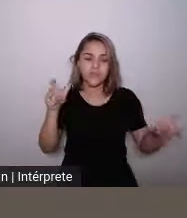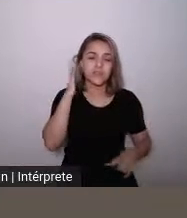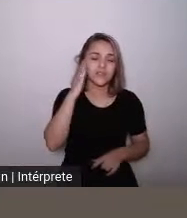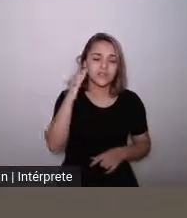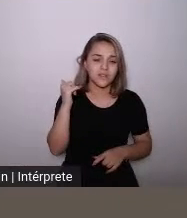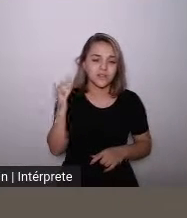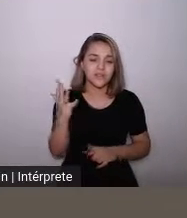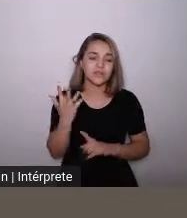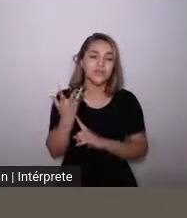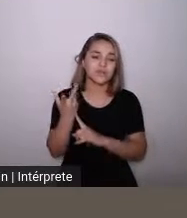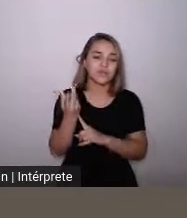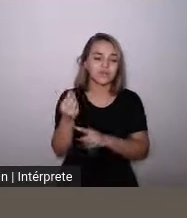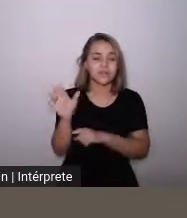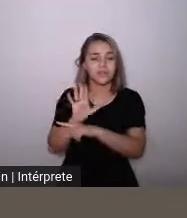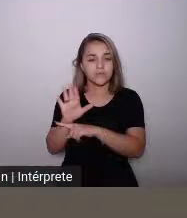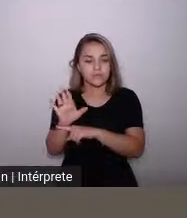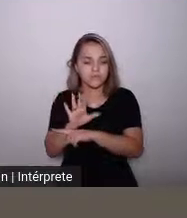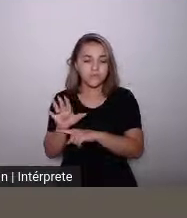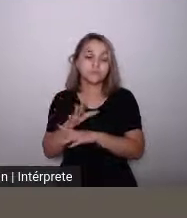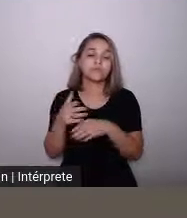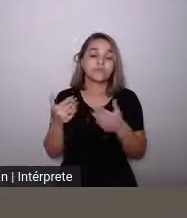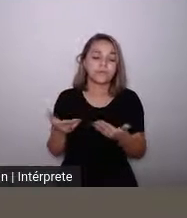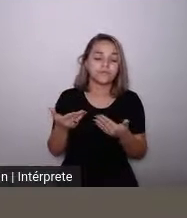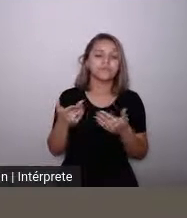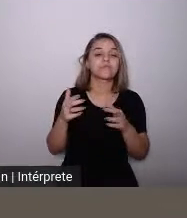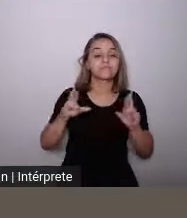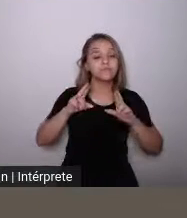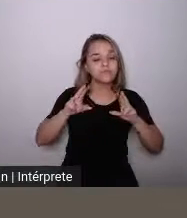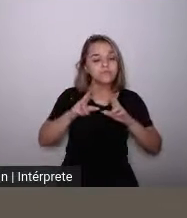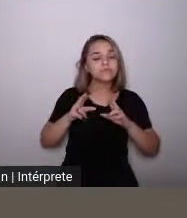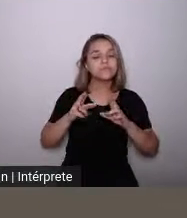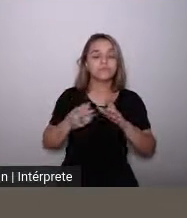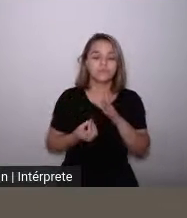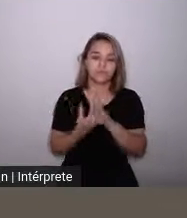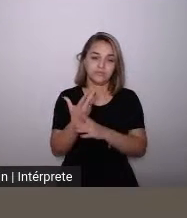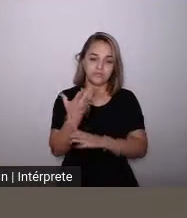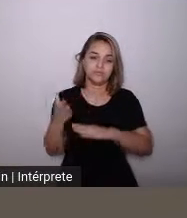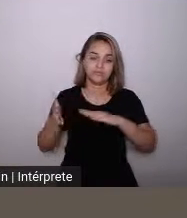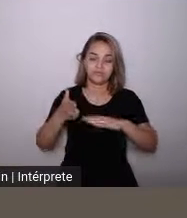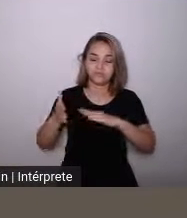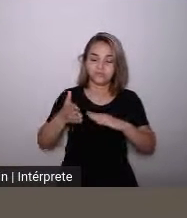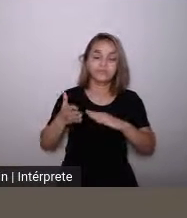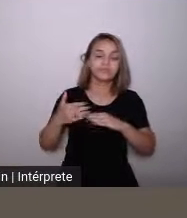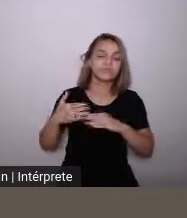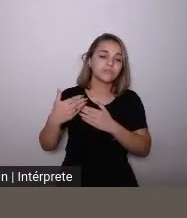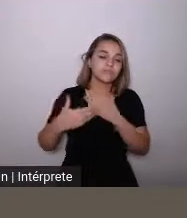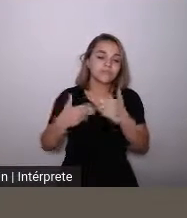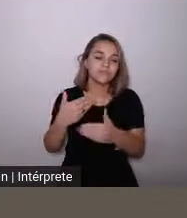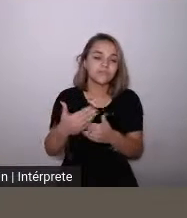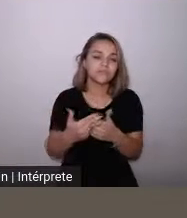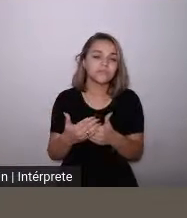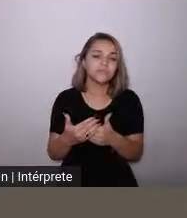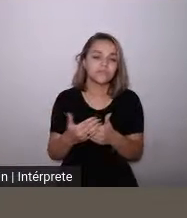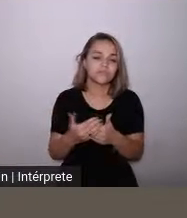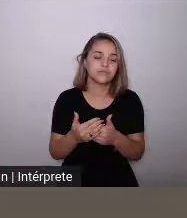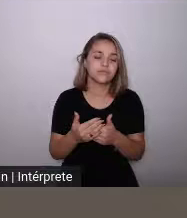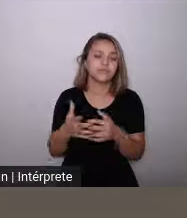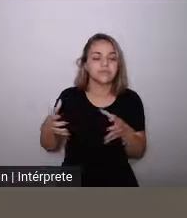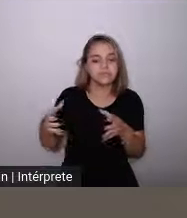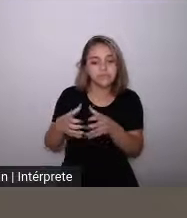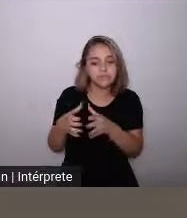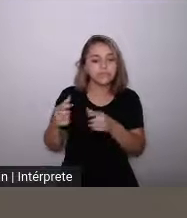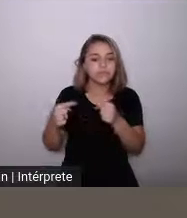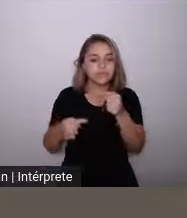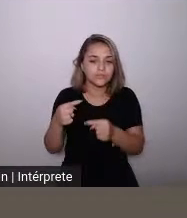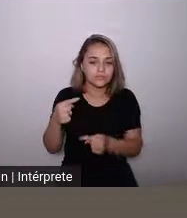cinema contemporâneo, esperamos construir um modernismo mais definido por um cosmopolitismo, seja